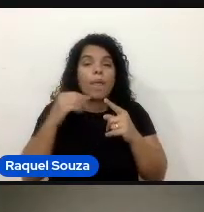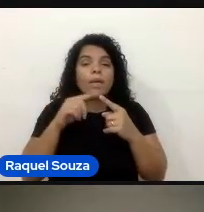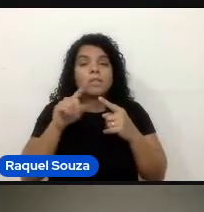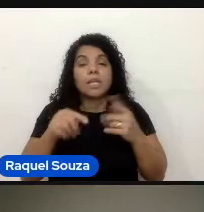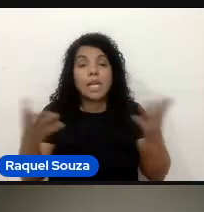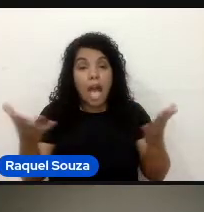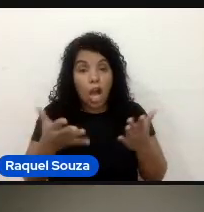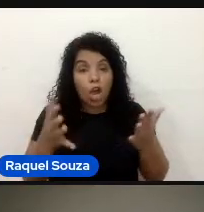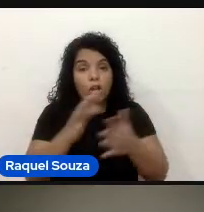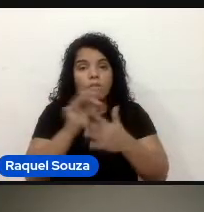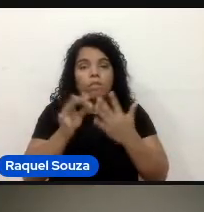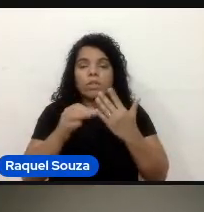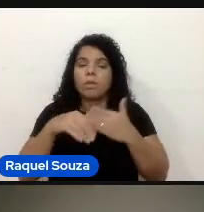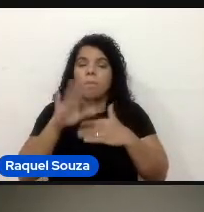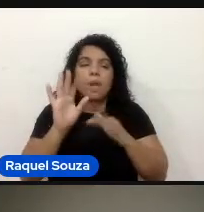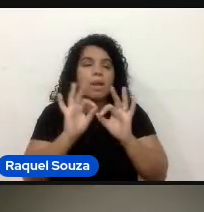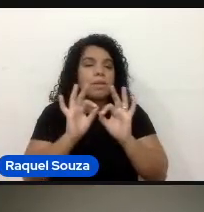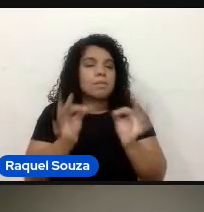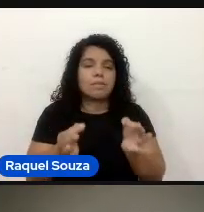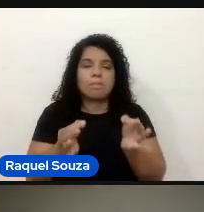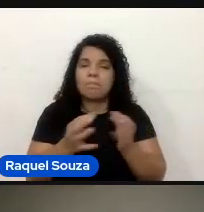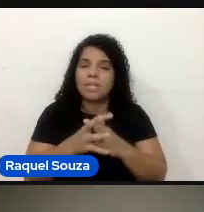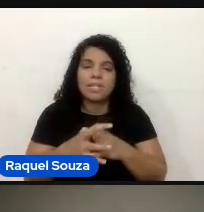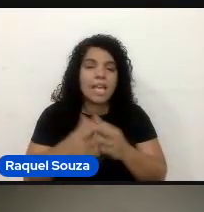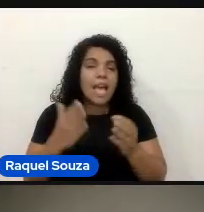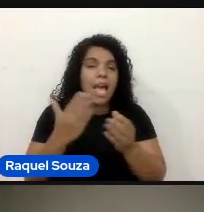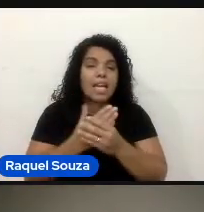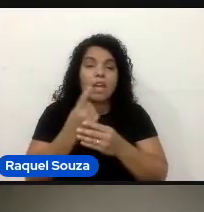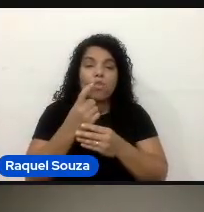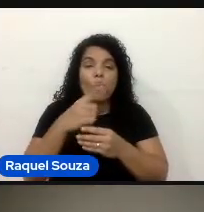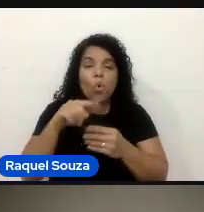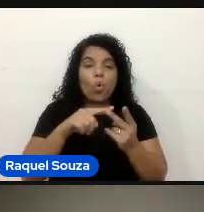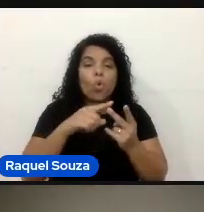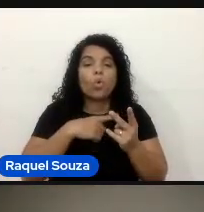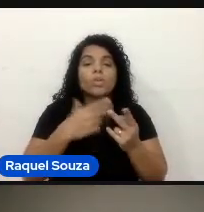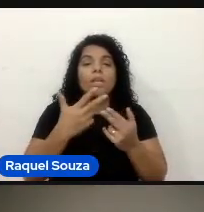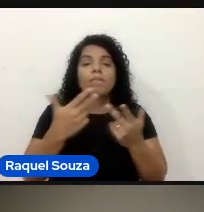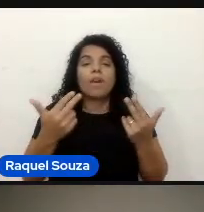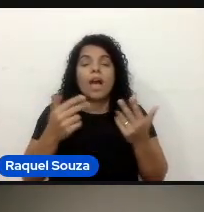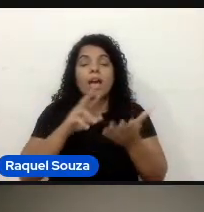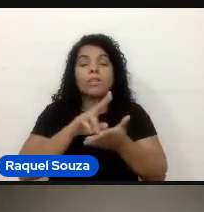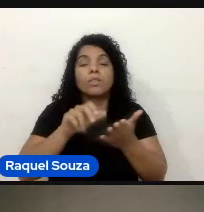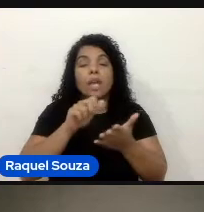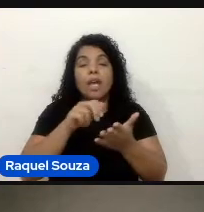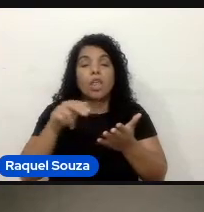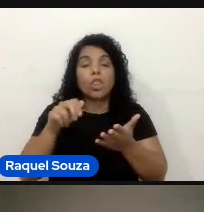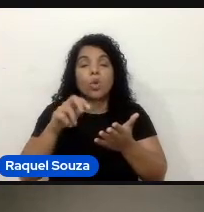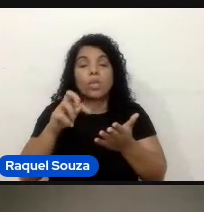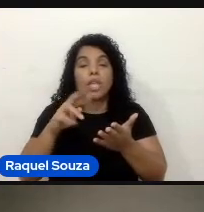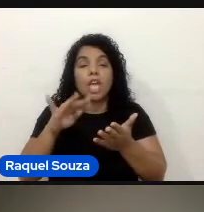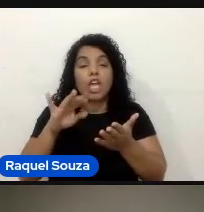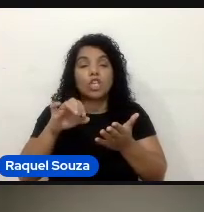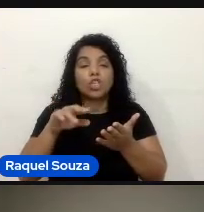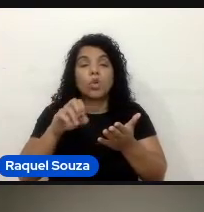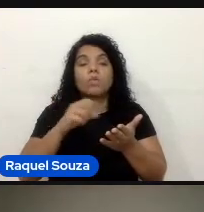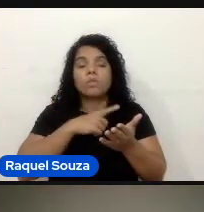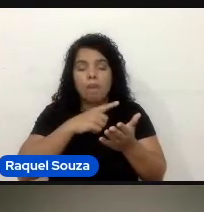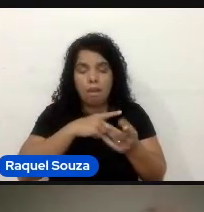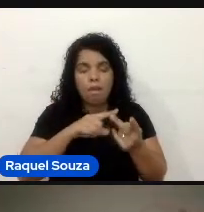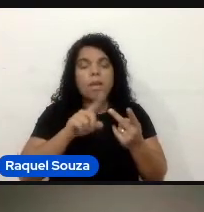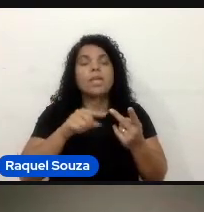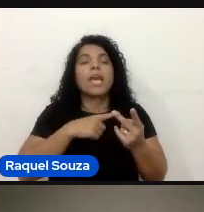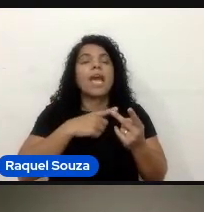muito mais simples. É um arquivo único e tem muitas annotations nos testes, você pode agrupar testes como você quiser, pode colocar